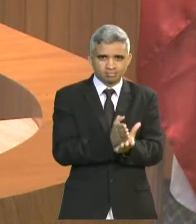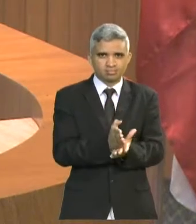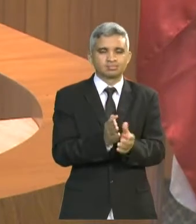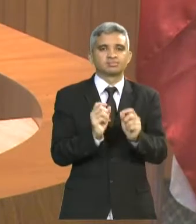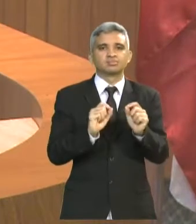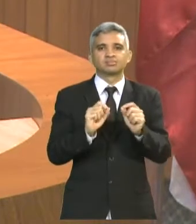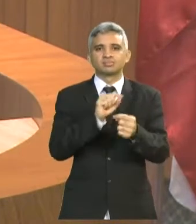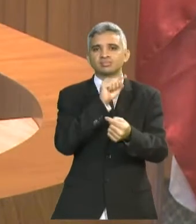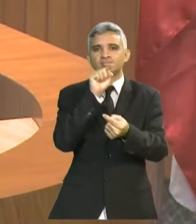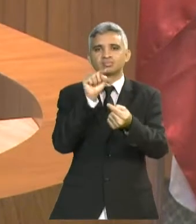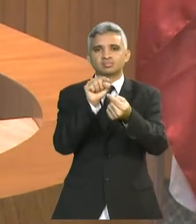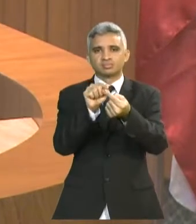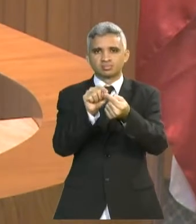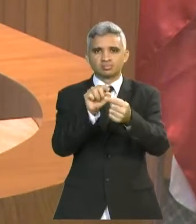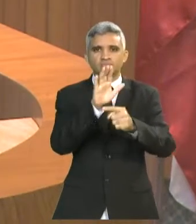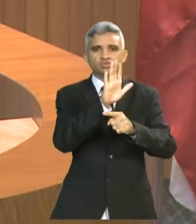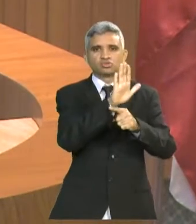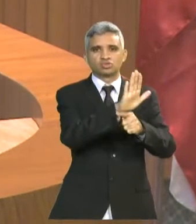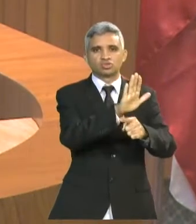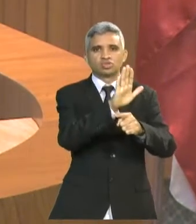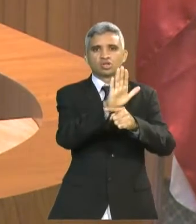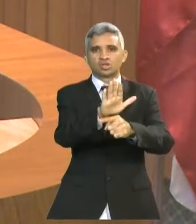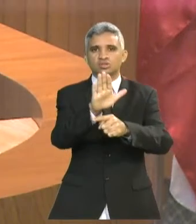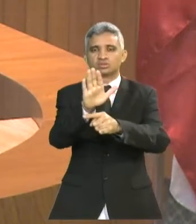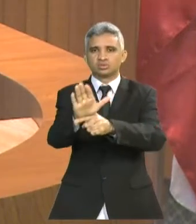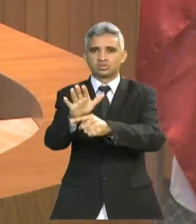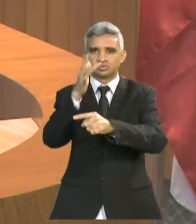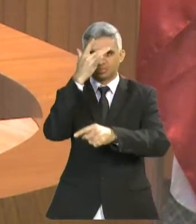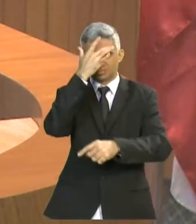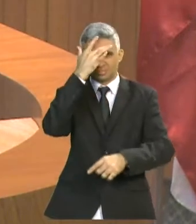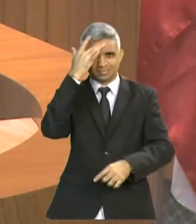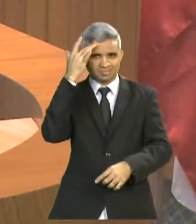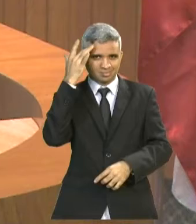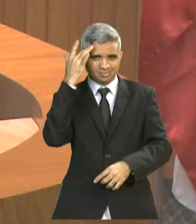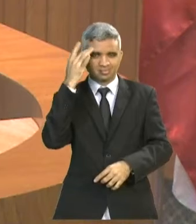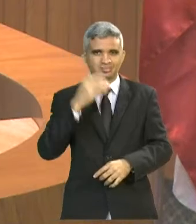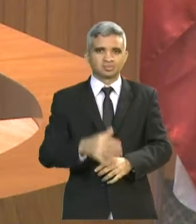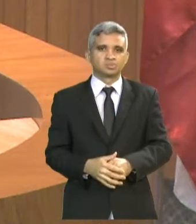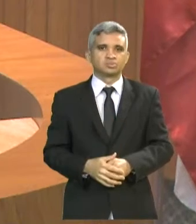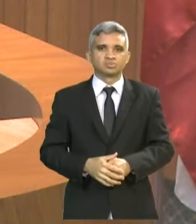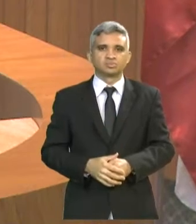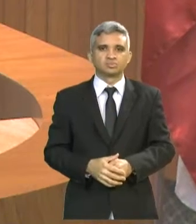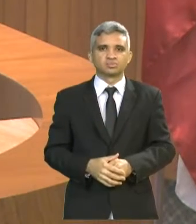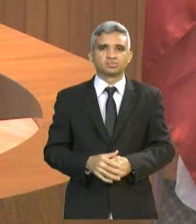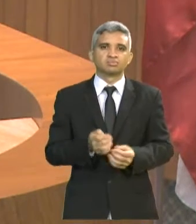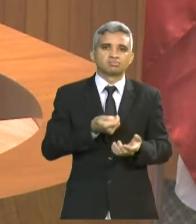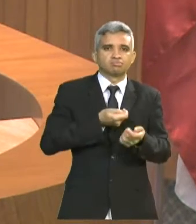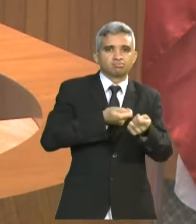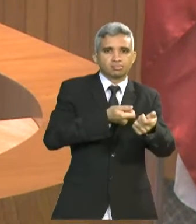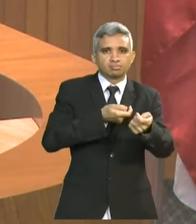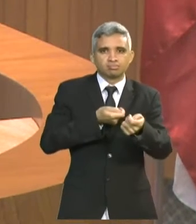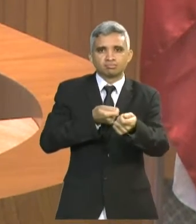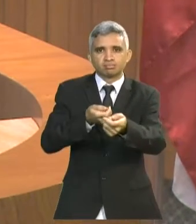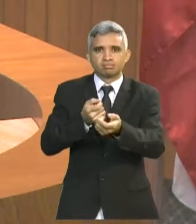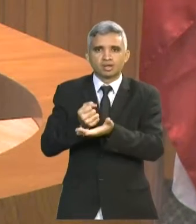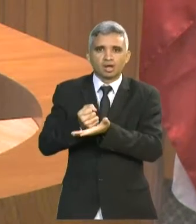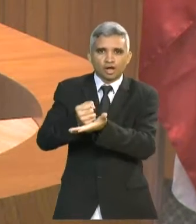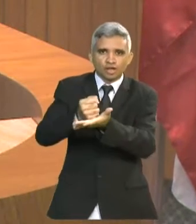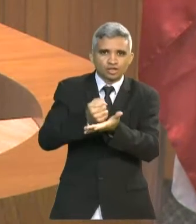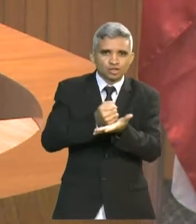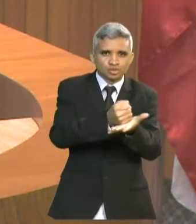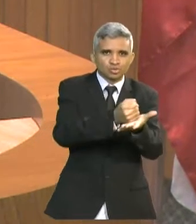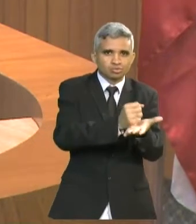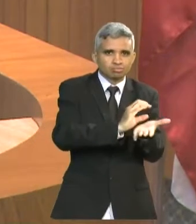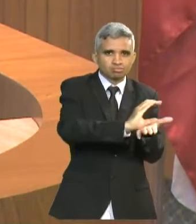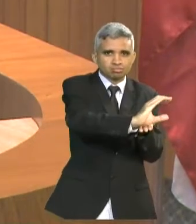cidadão maranhense, com auxílios emergenciais, garantindo a dignidade da pessoa humana, passando por um momento